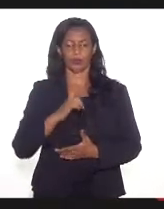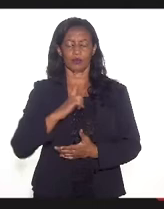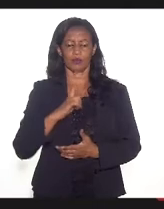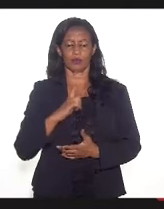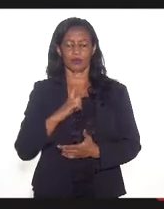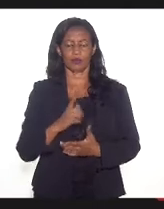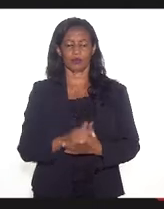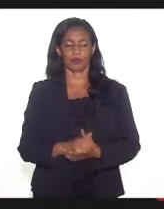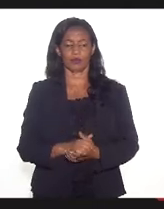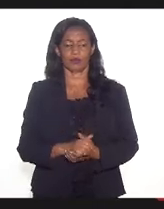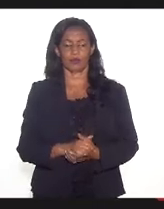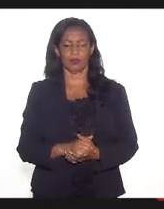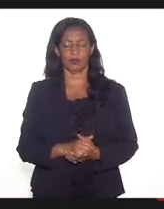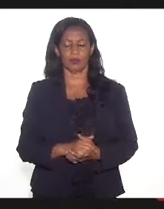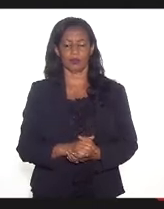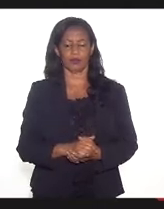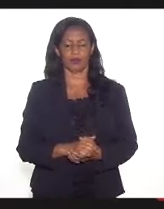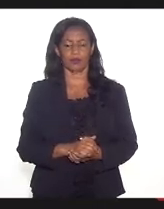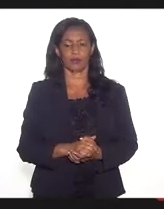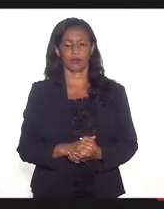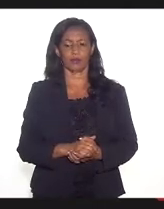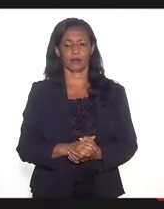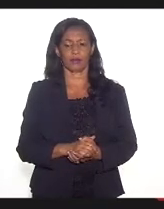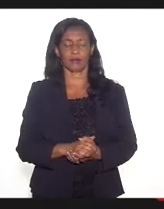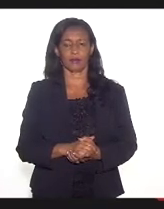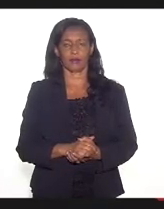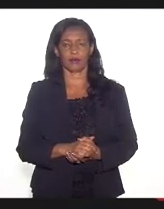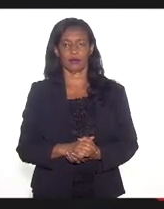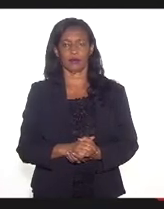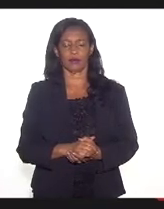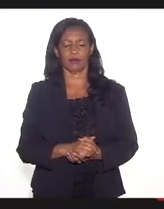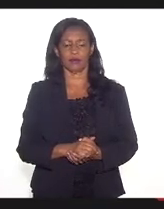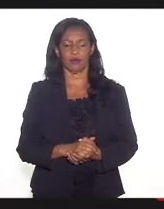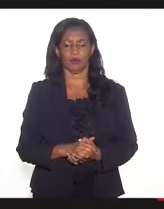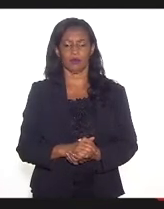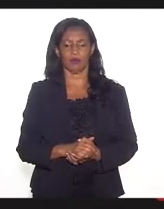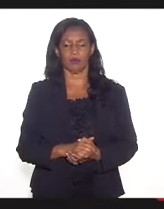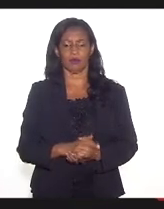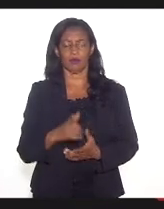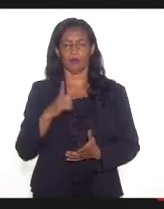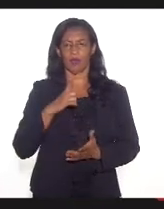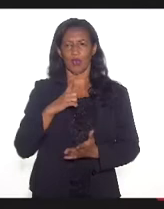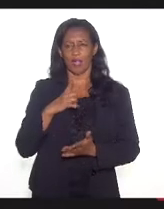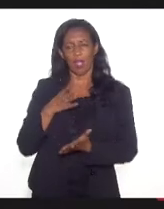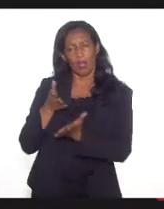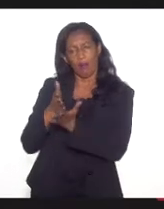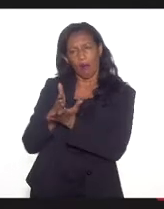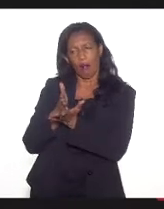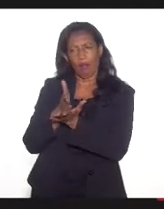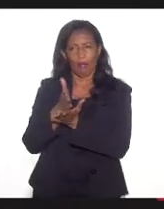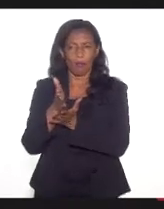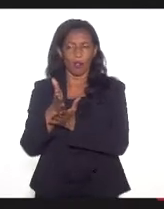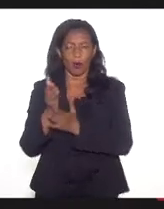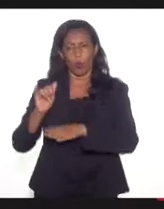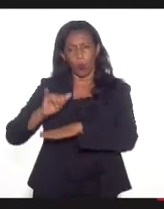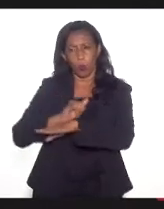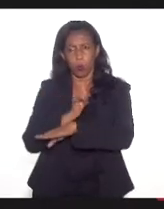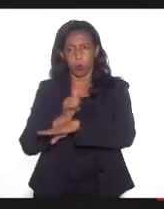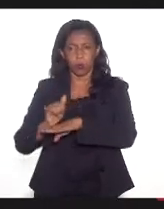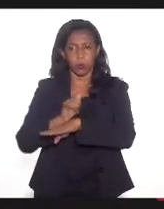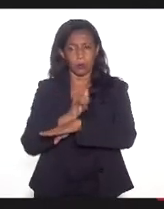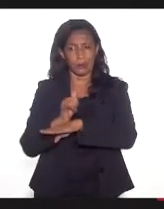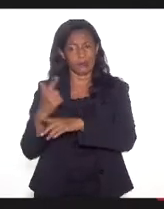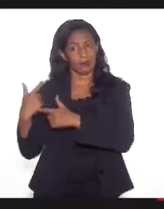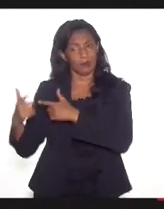traçado estratégias para esse momento grave